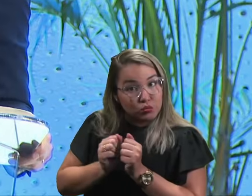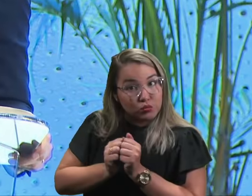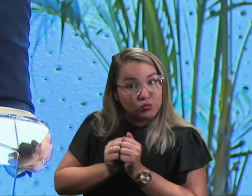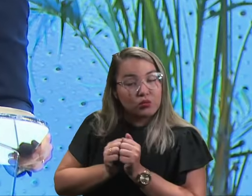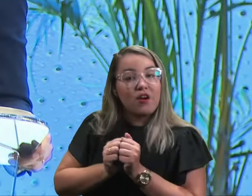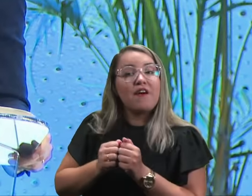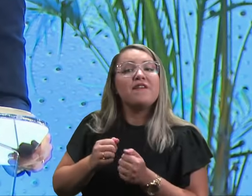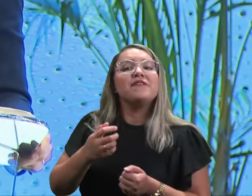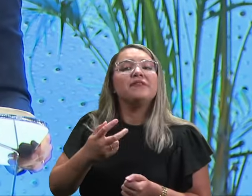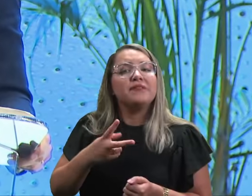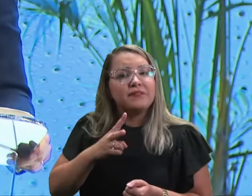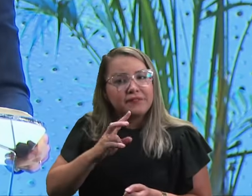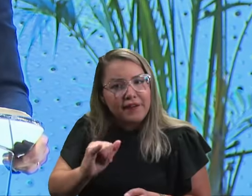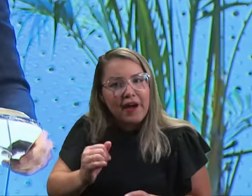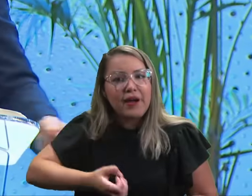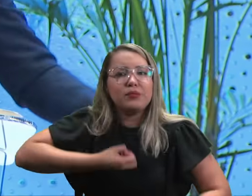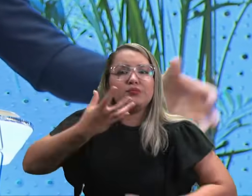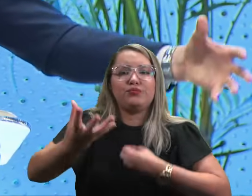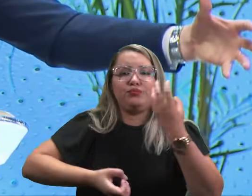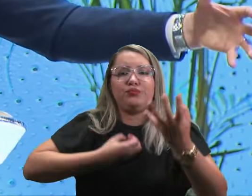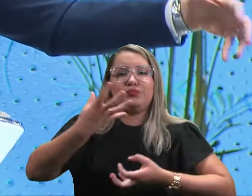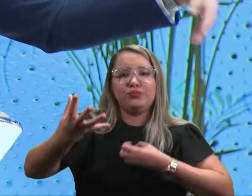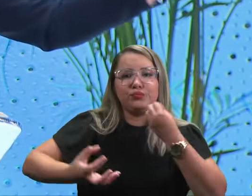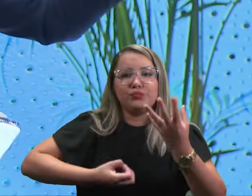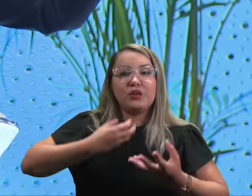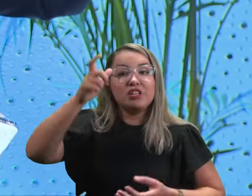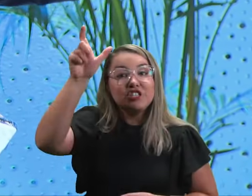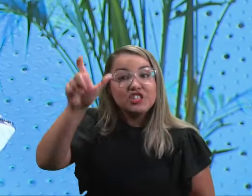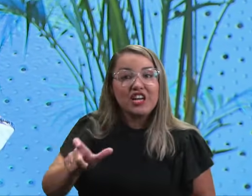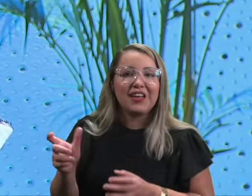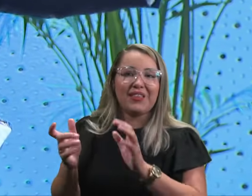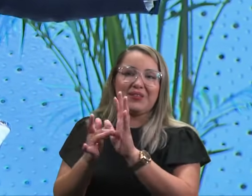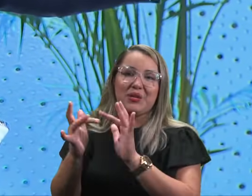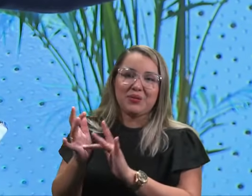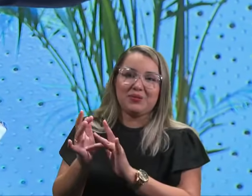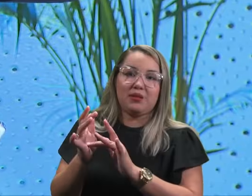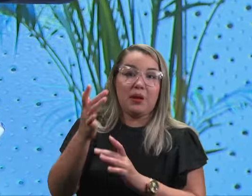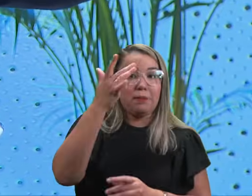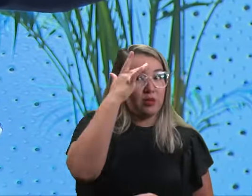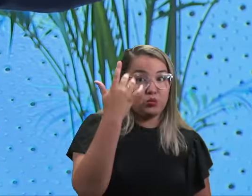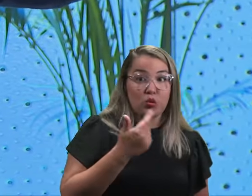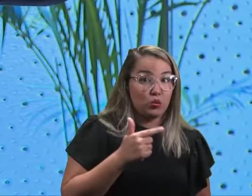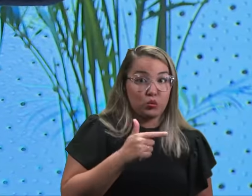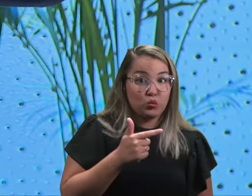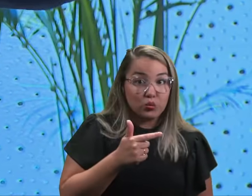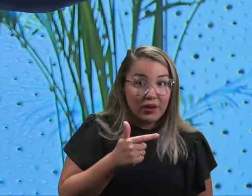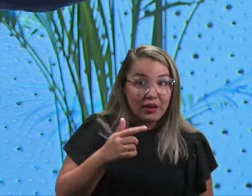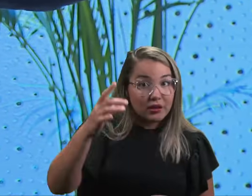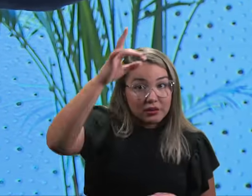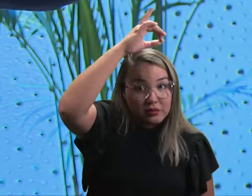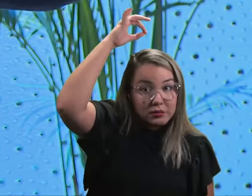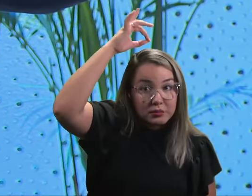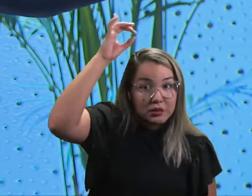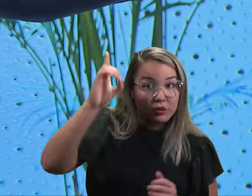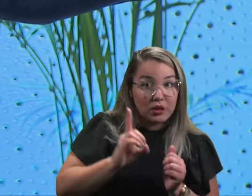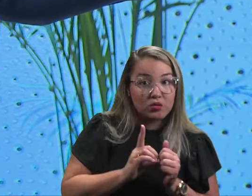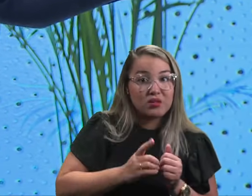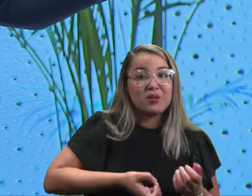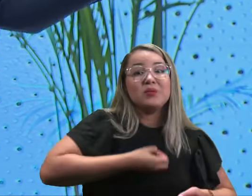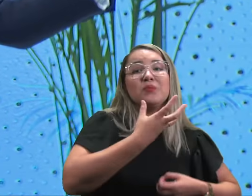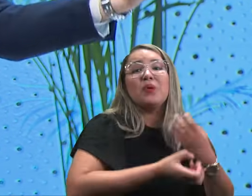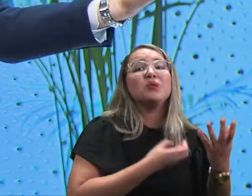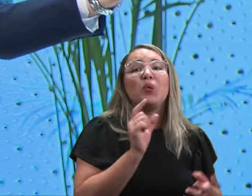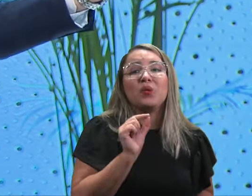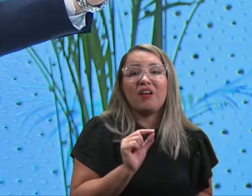vai produzir o fruto do Espírito. Quem não tem o Espírito vai produzir naturalmente o